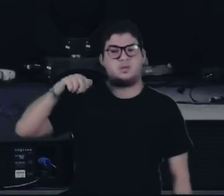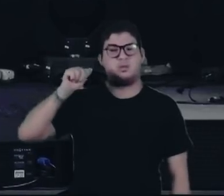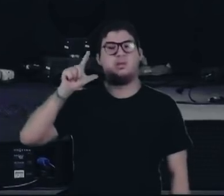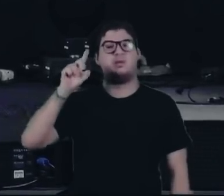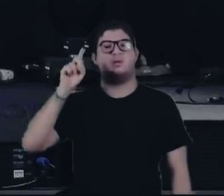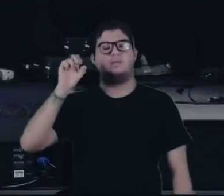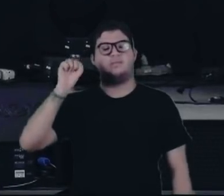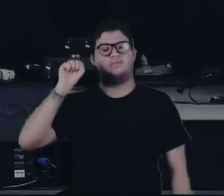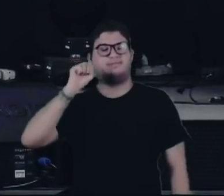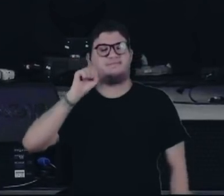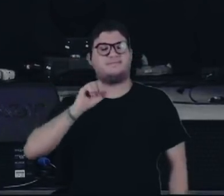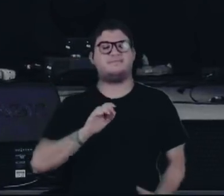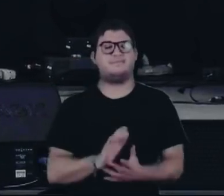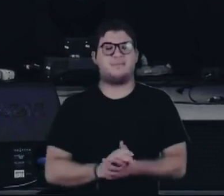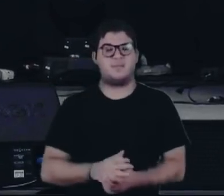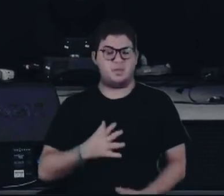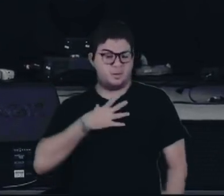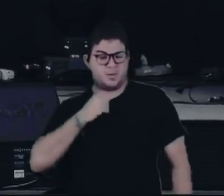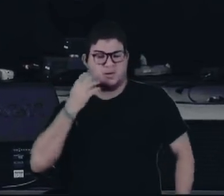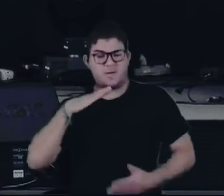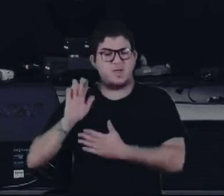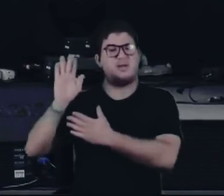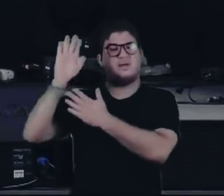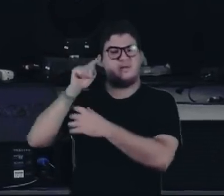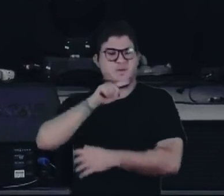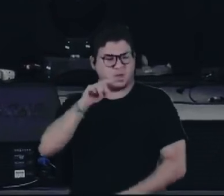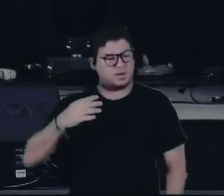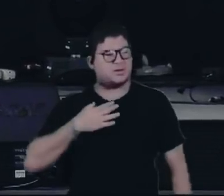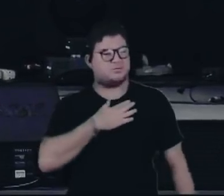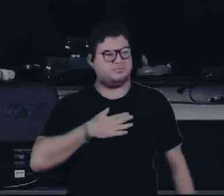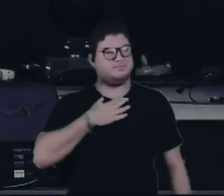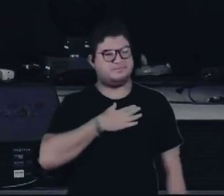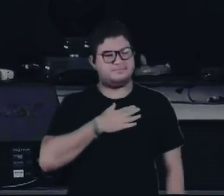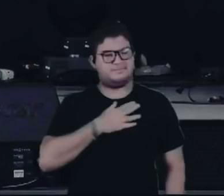gente? Ó, minhas filhas, primeiro a levantar a mão, meu Deus.